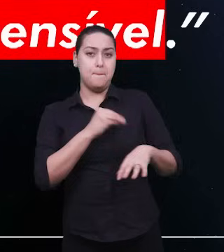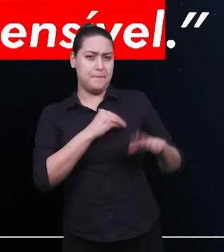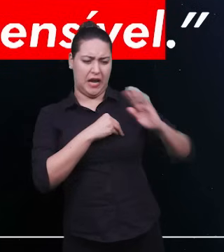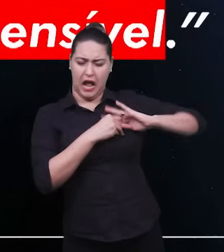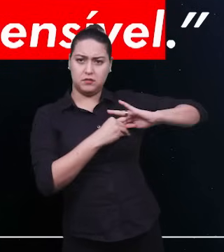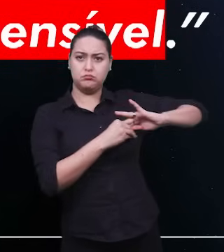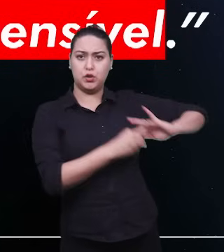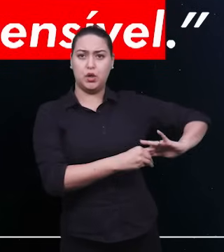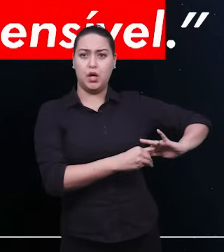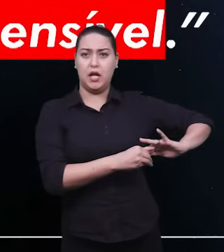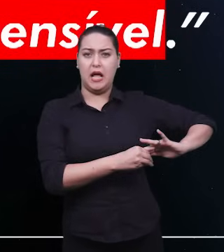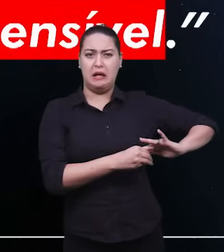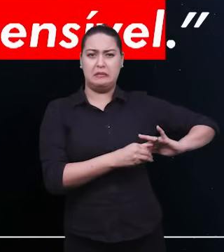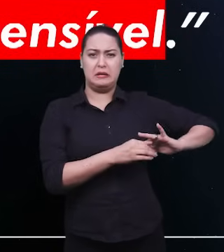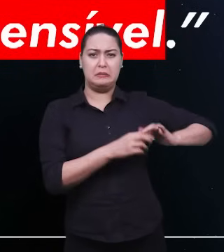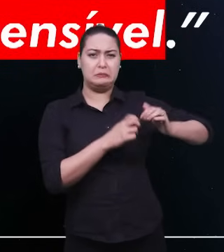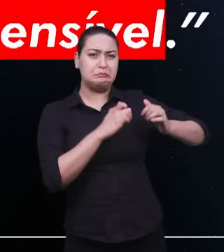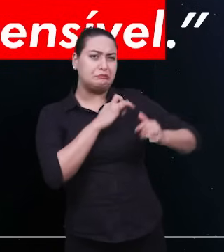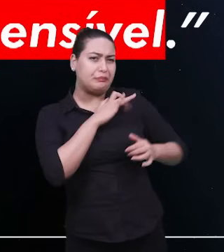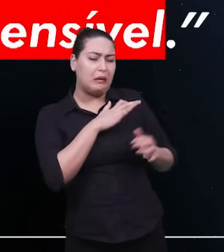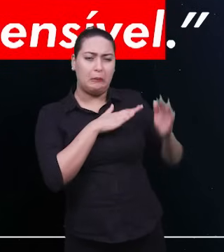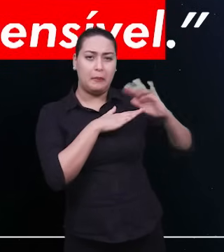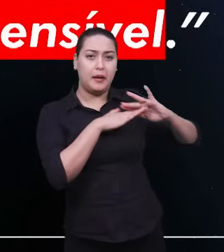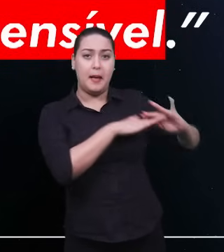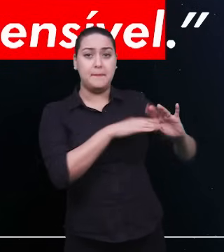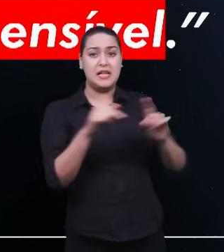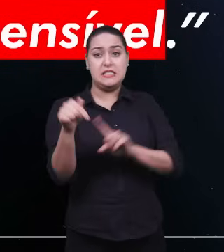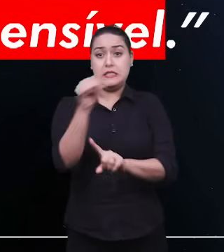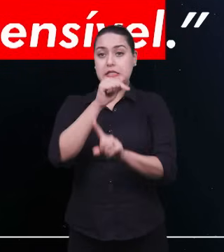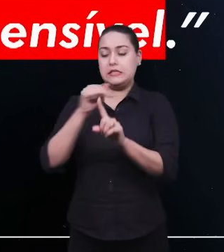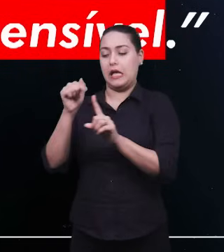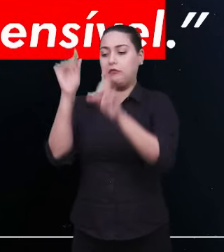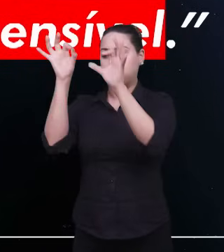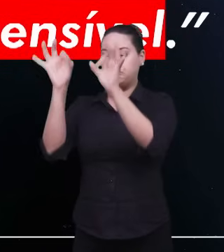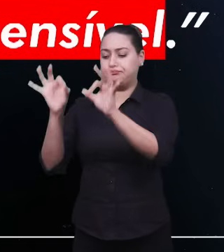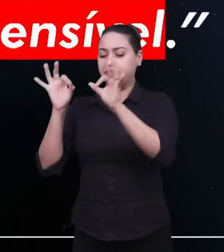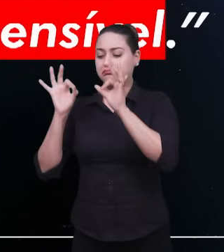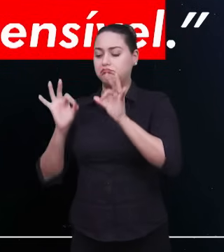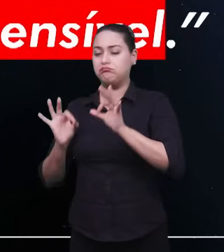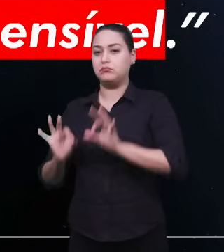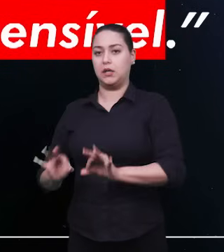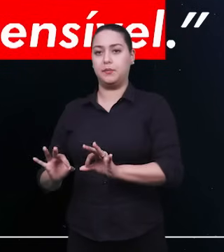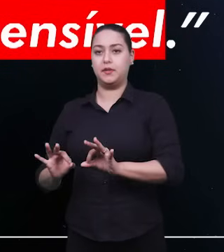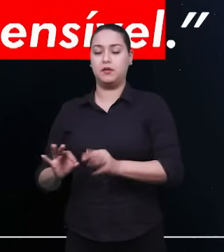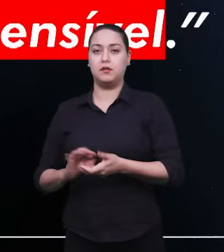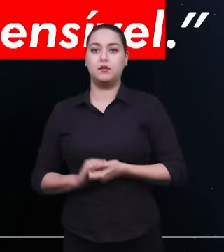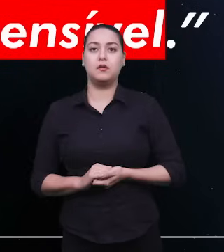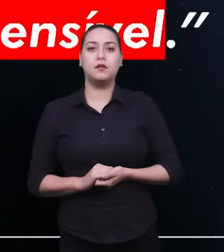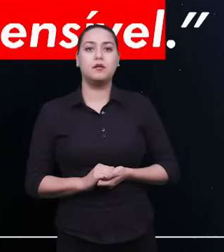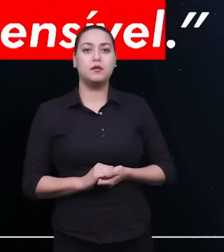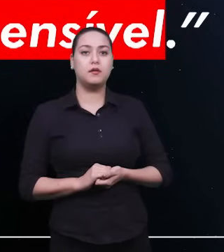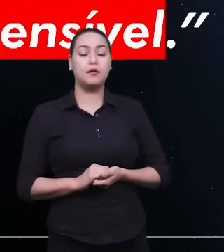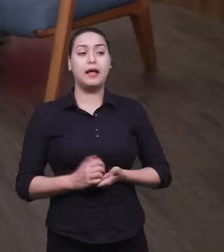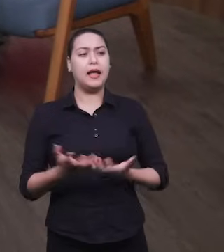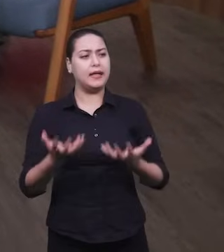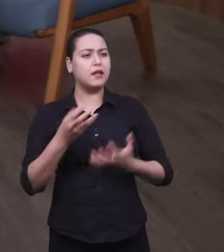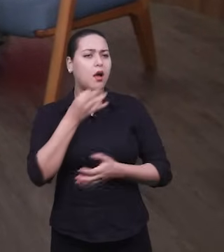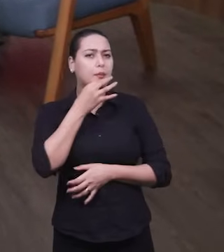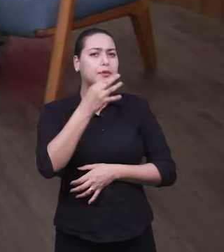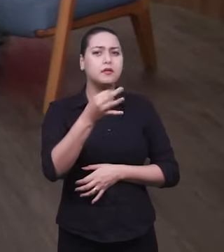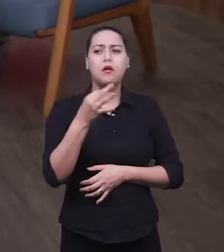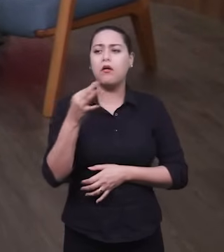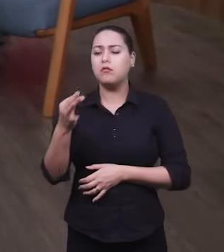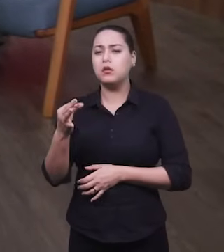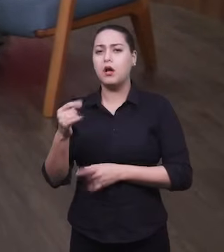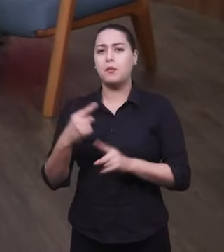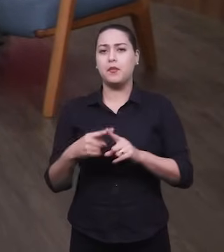nem ruga, nem coisa semelhante, mas santa e irrepreensível. Glórias a Deus. Vocês querem comentar? Porque tem